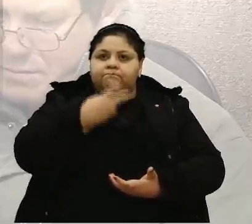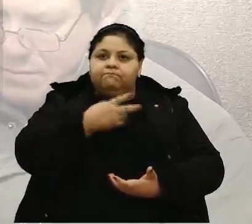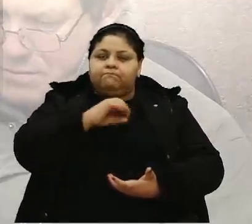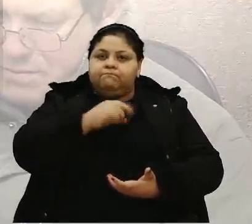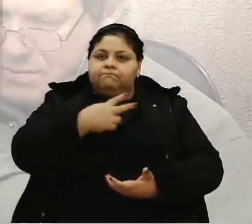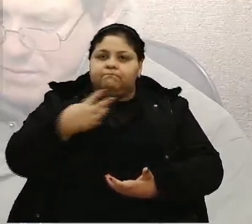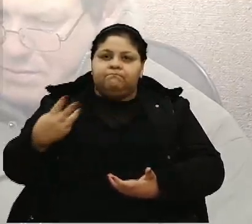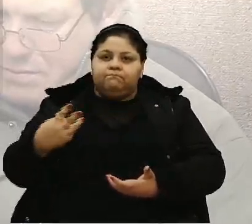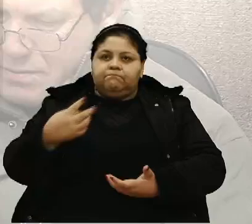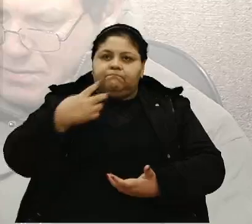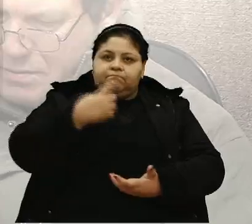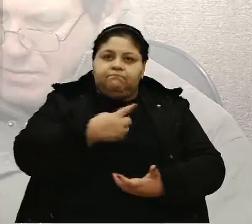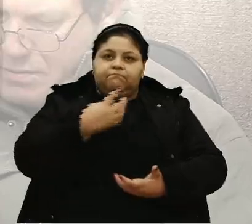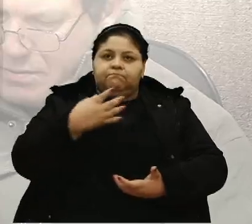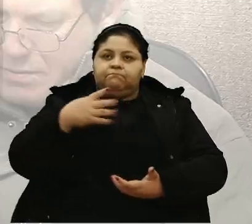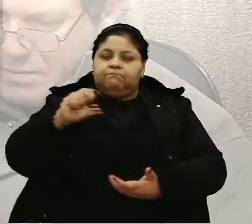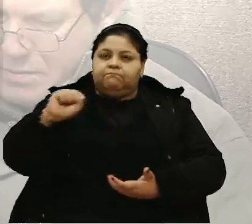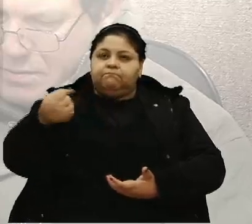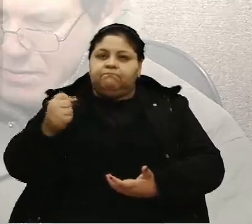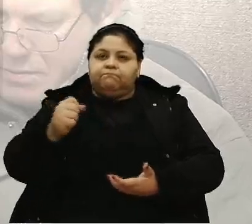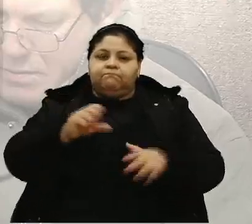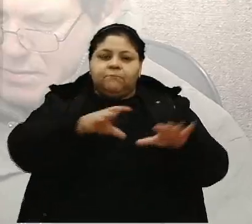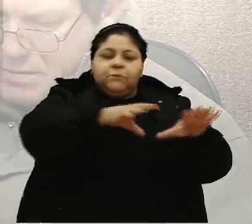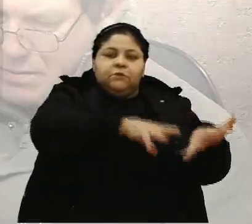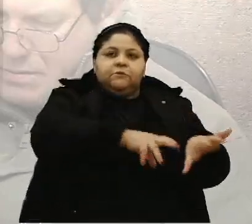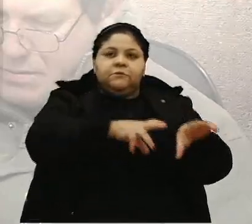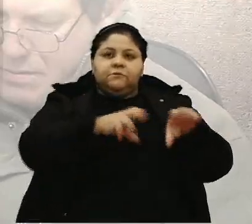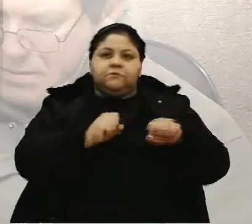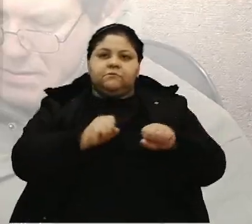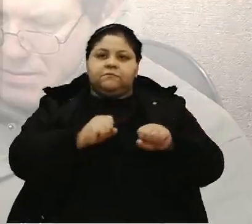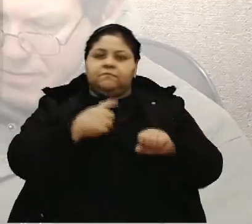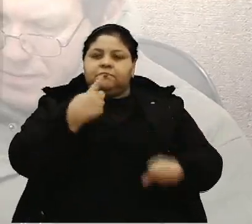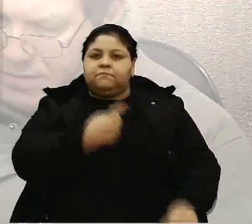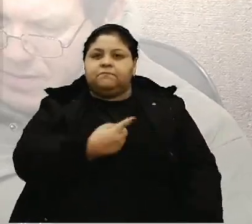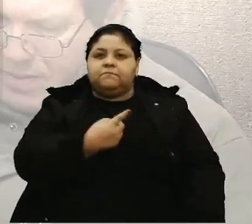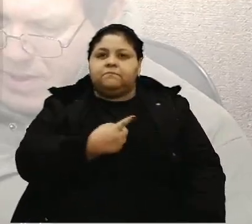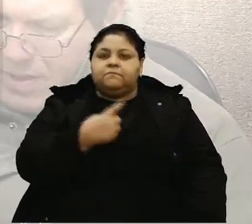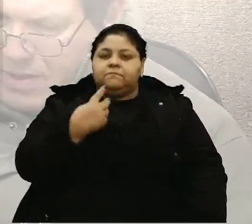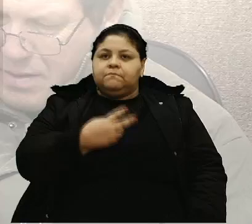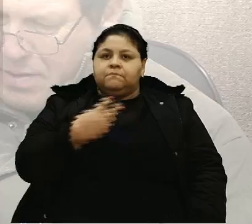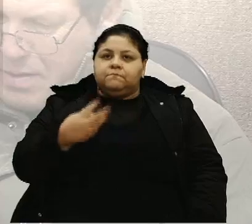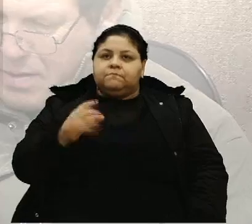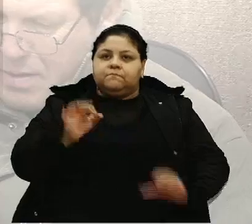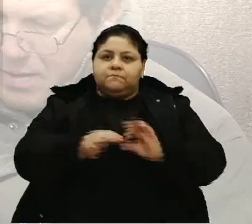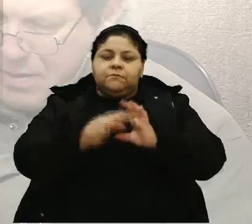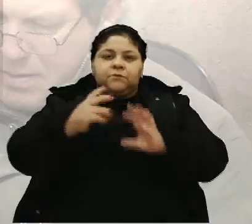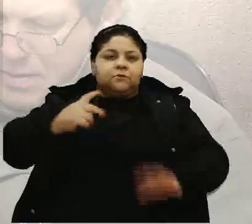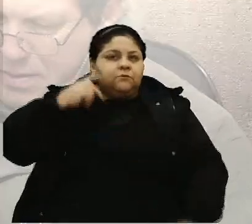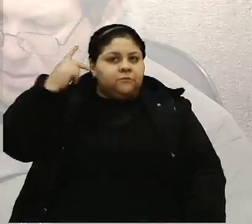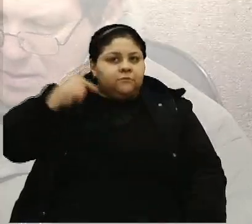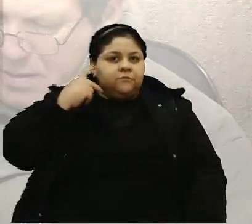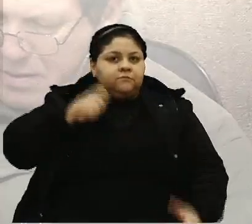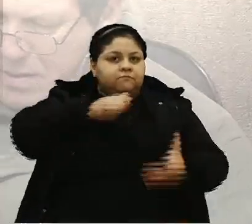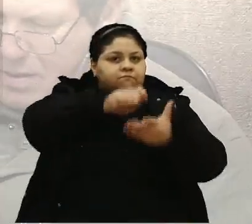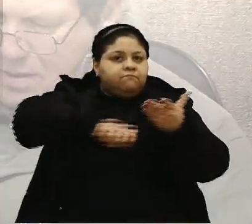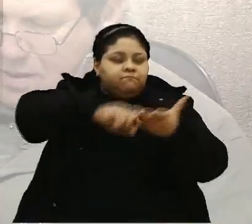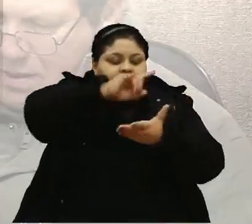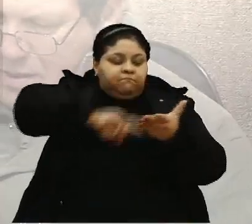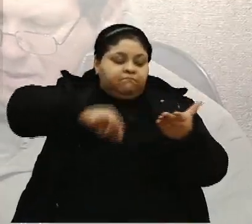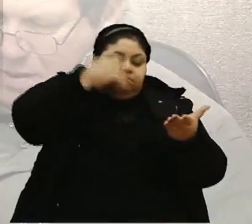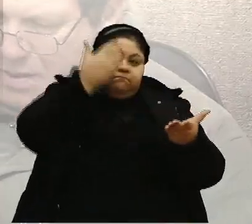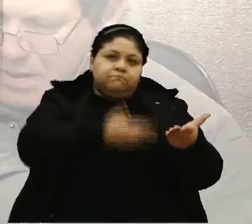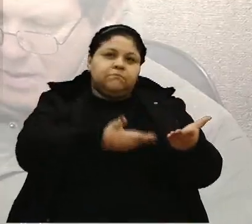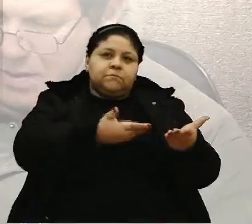2023, 148 anos de colonização e 133 de emancipação política. Assino